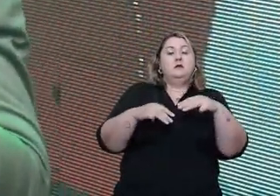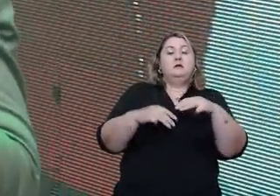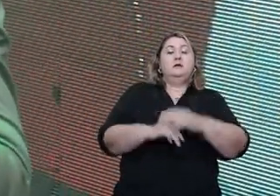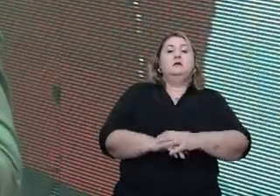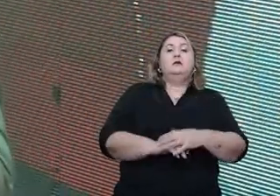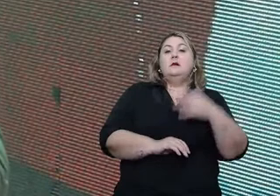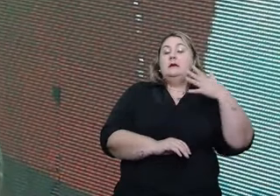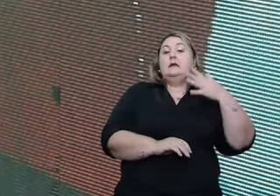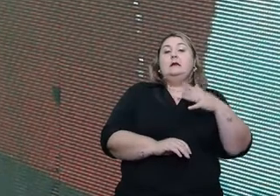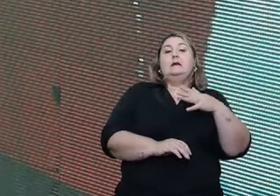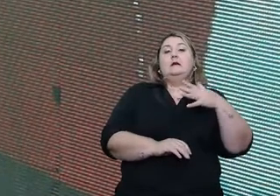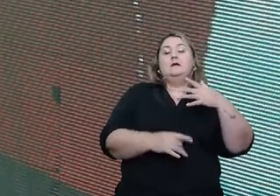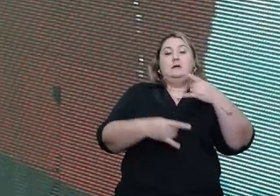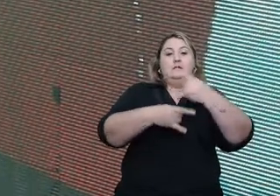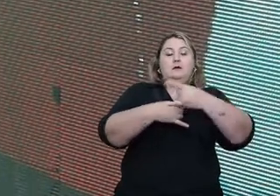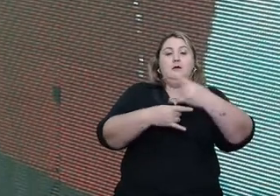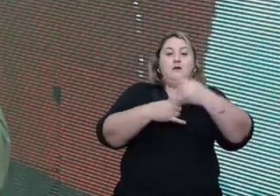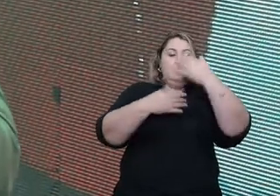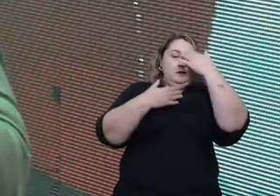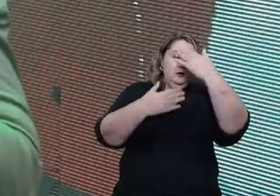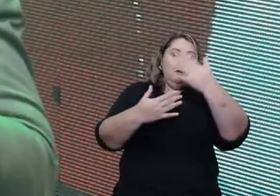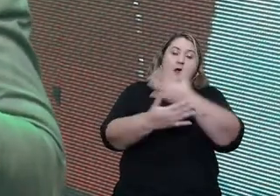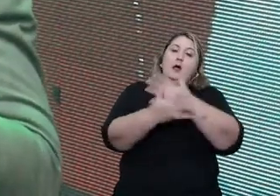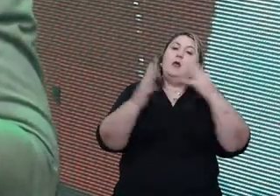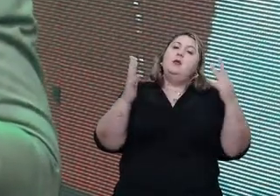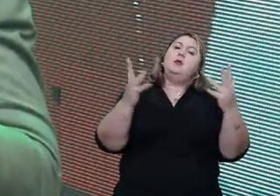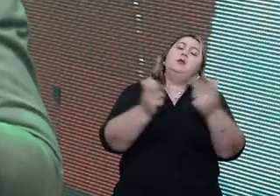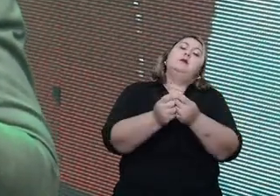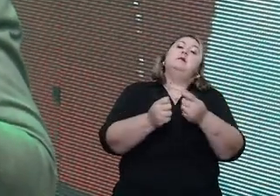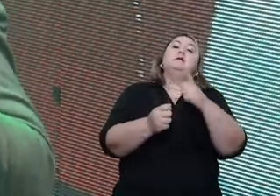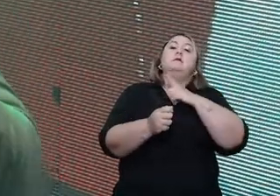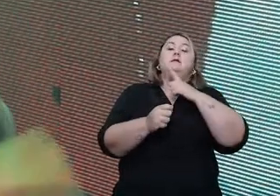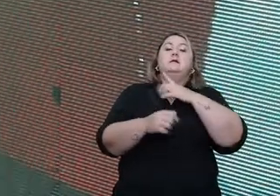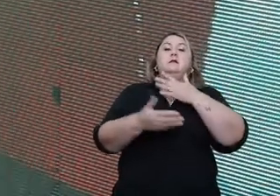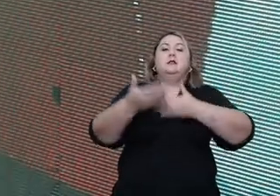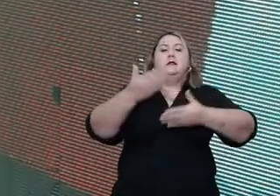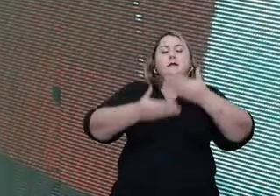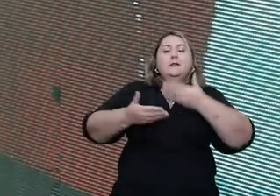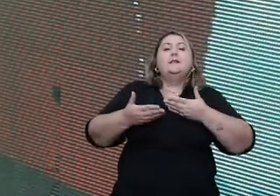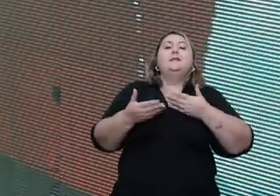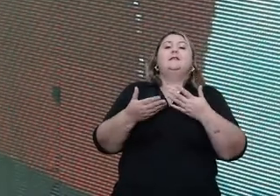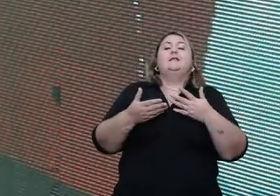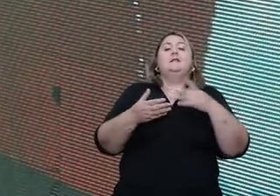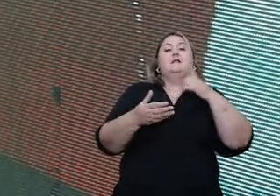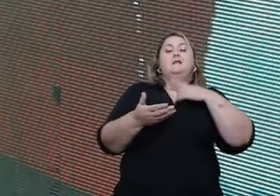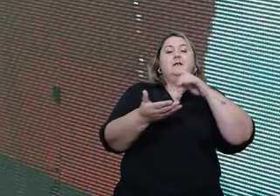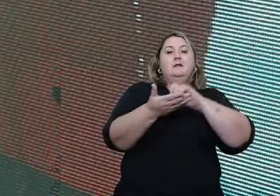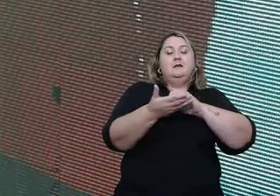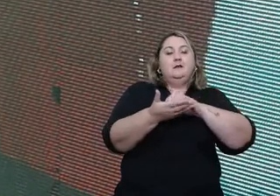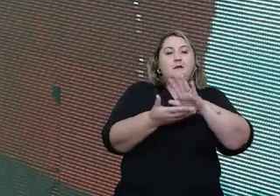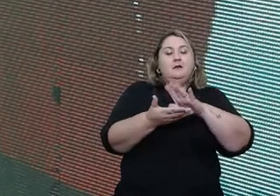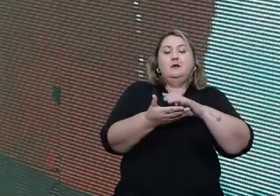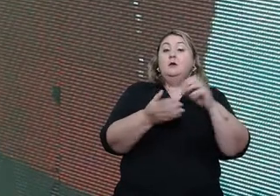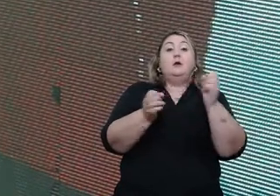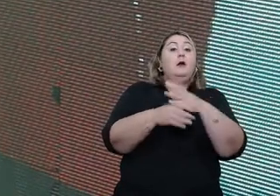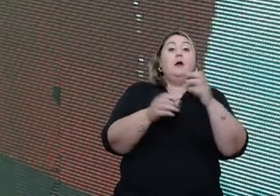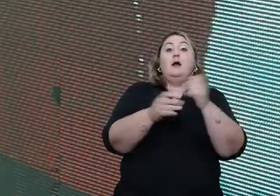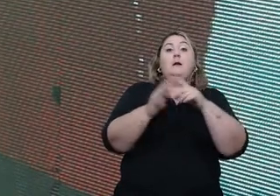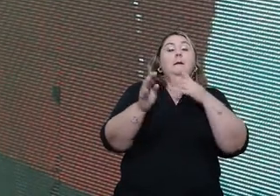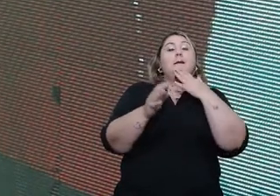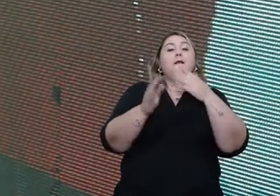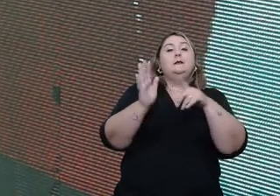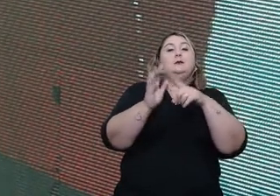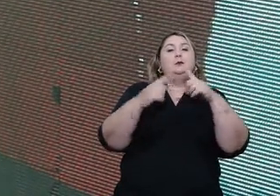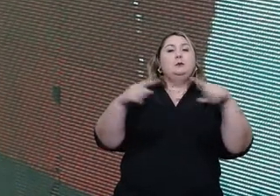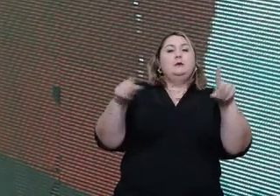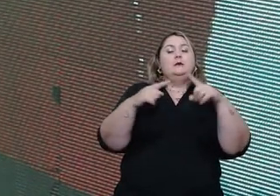reta final da nossa live. Estamos agradecendo a todos que participaram, que estão mandando mensagens aqui. Não acaba de pedir